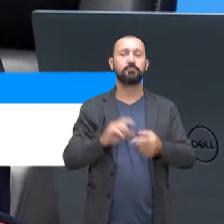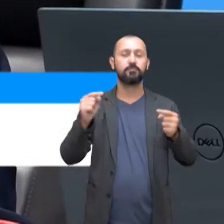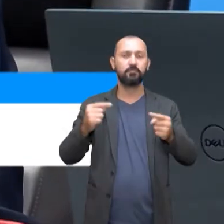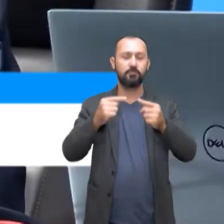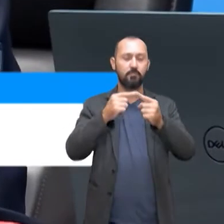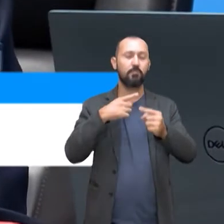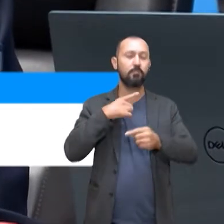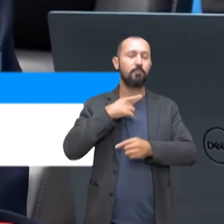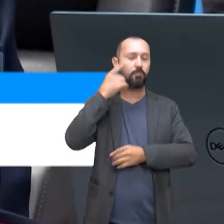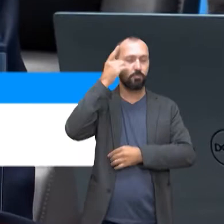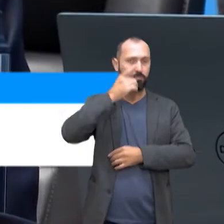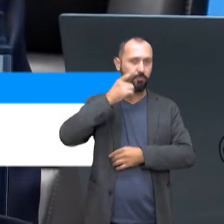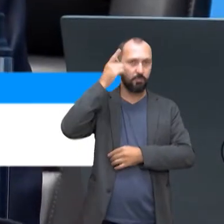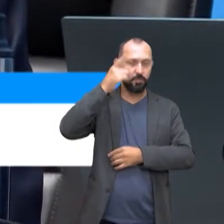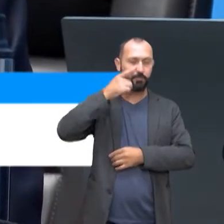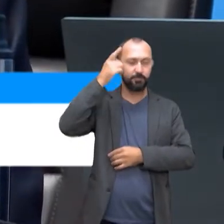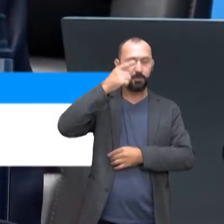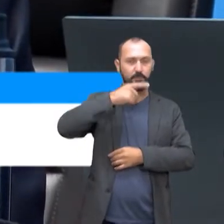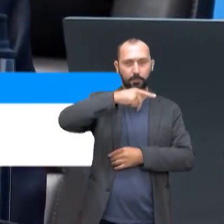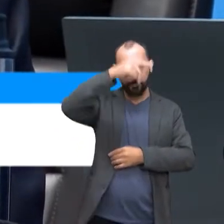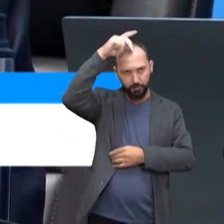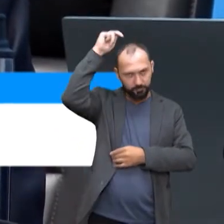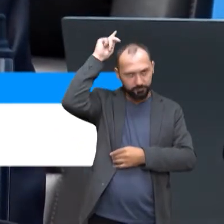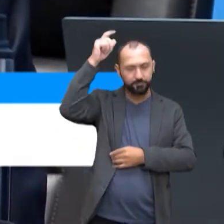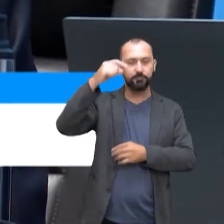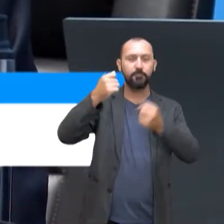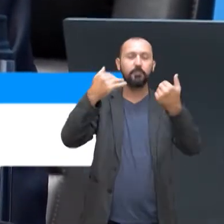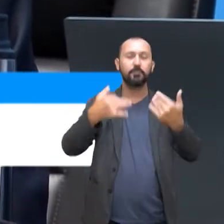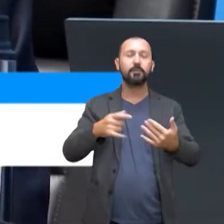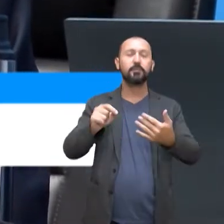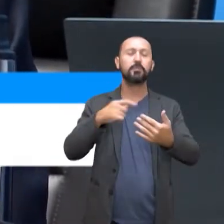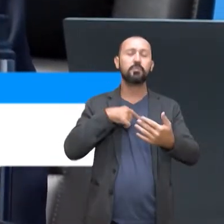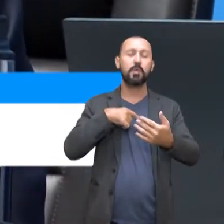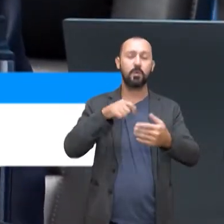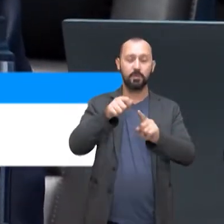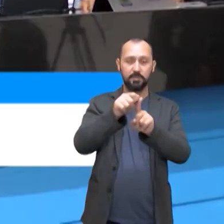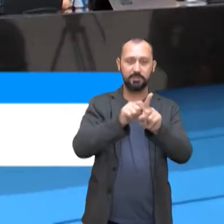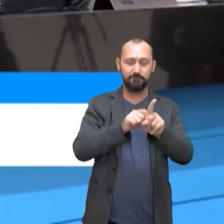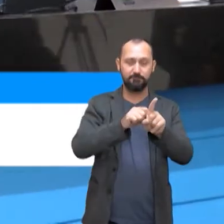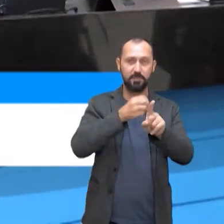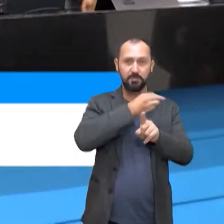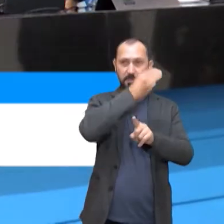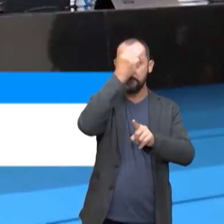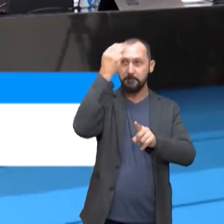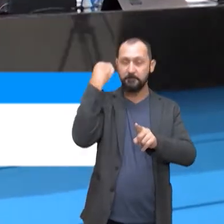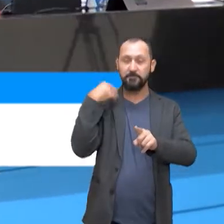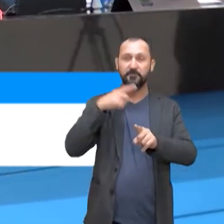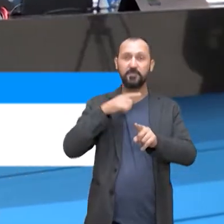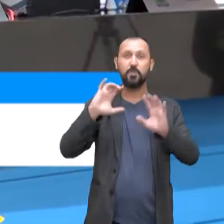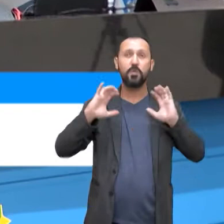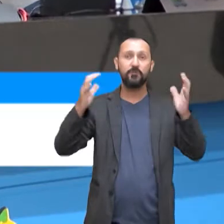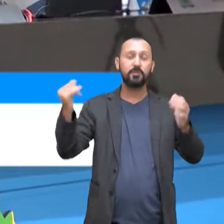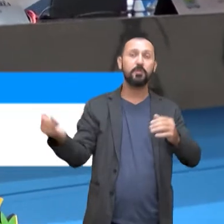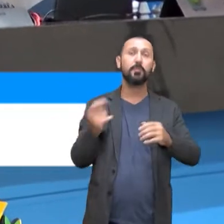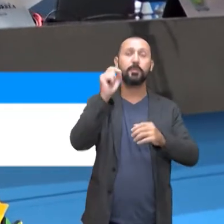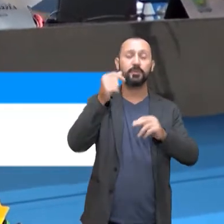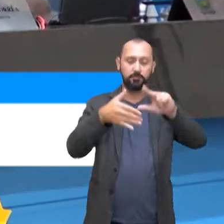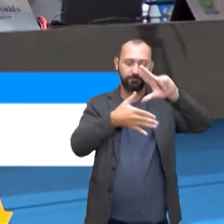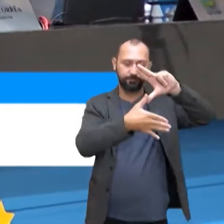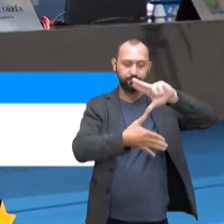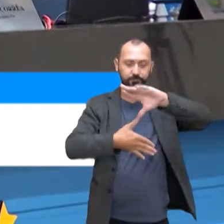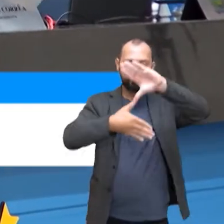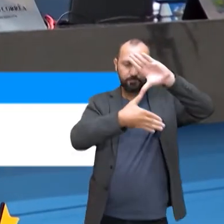De acordo com Paulo Correia, ainda no mês de maio, a Casa de Leis sediará um grande evento internacional sobre a